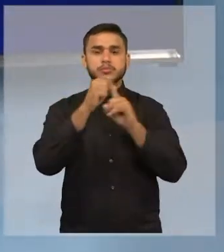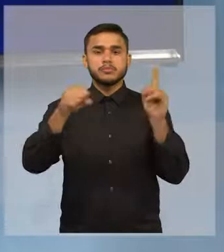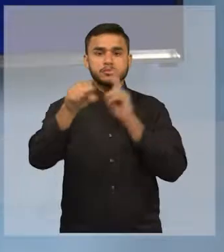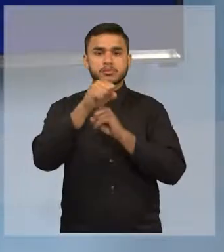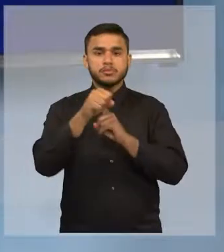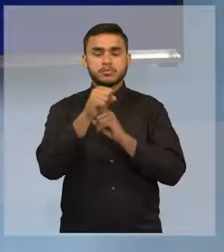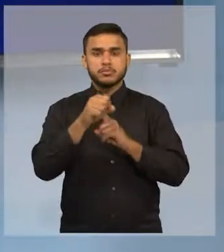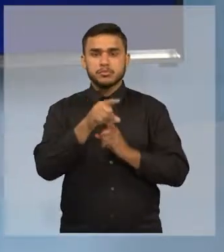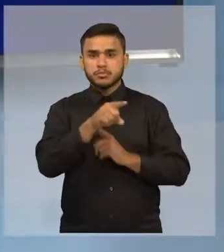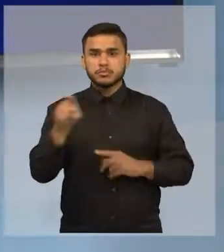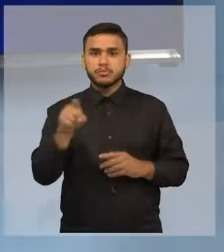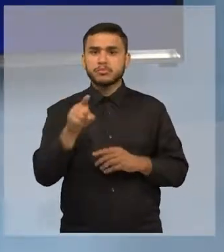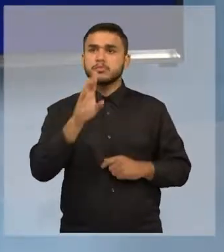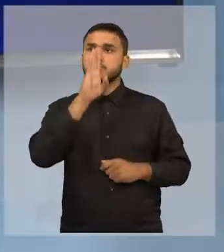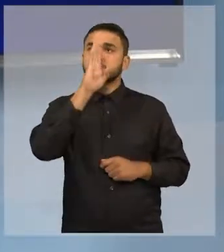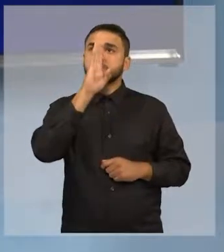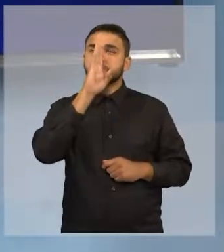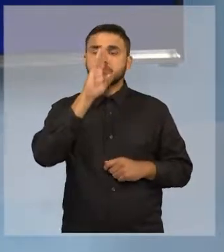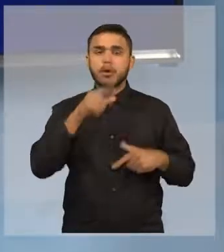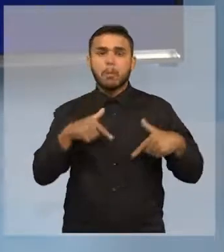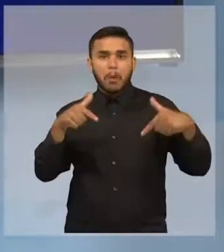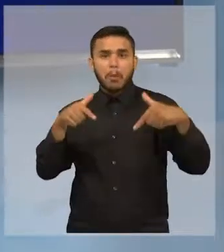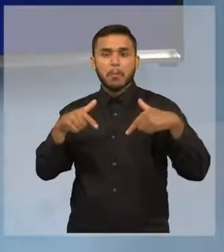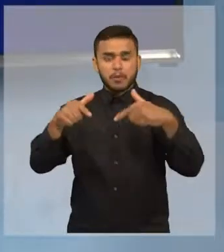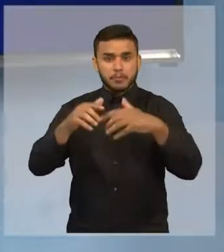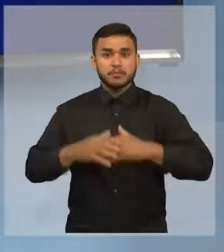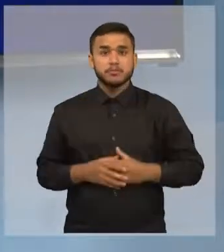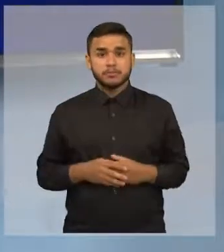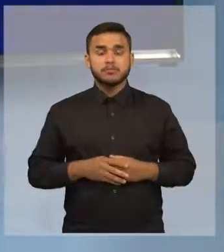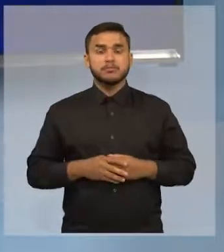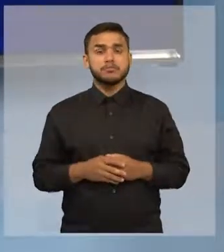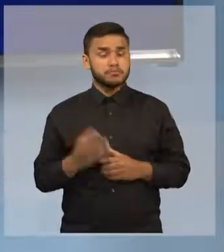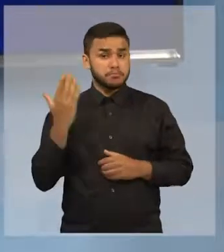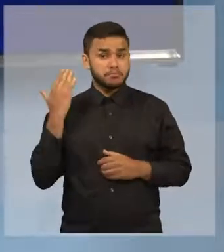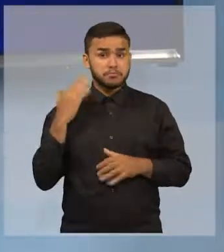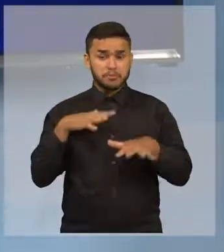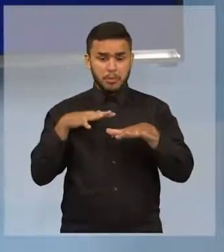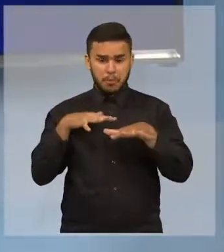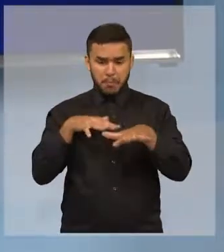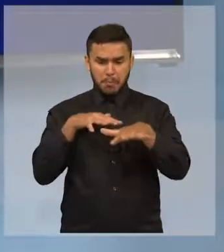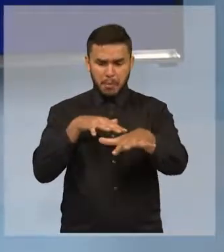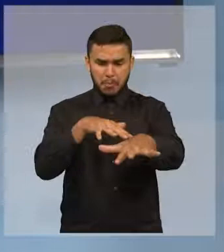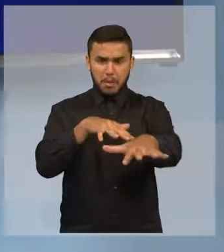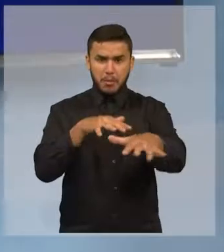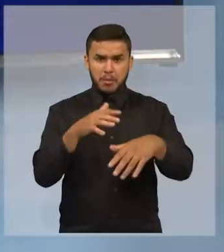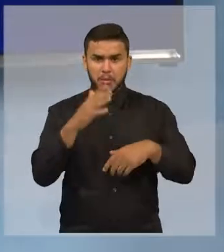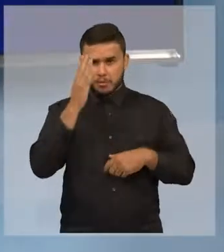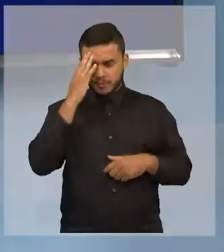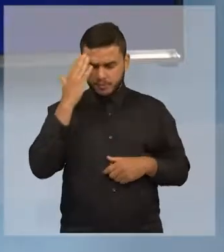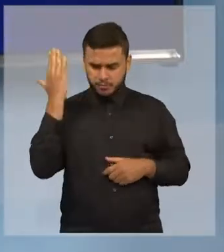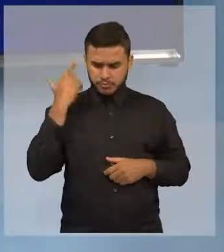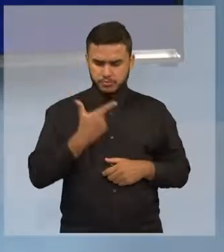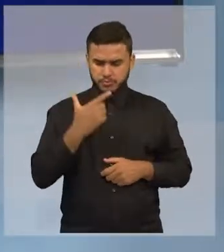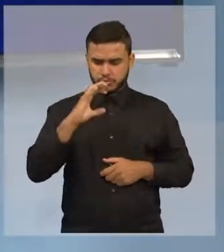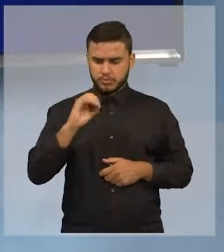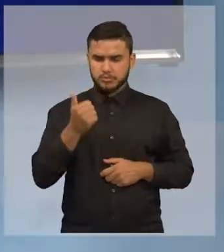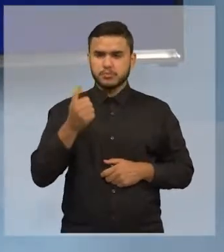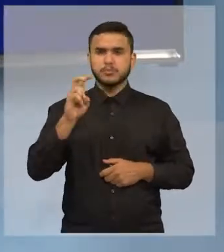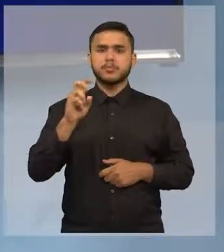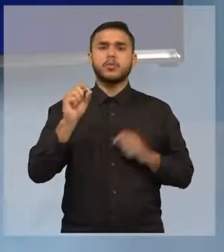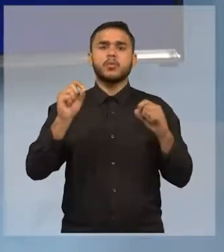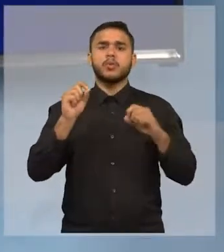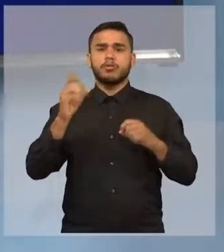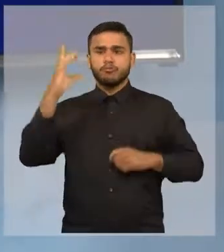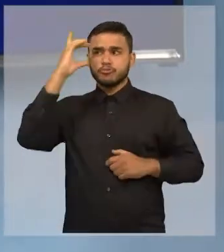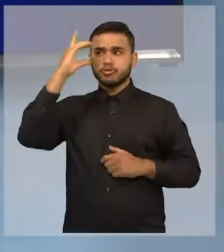se encontrava adormecida. Os últimos movimentos de rua que nós experimentamos distam de 2015,